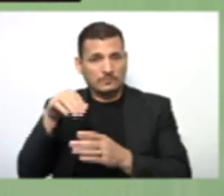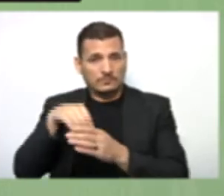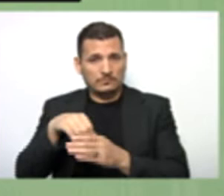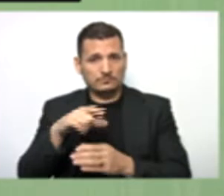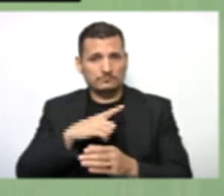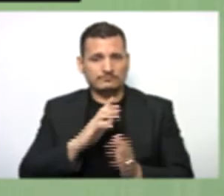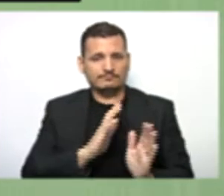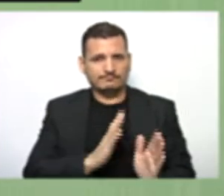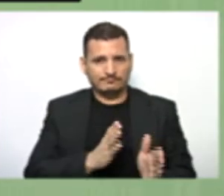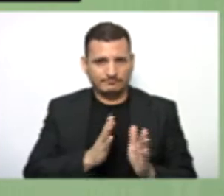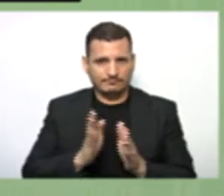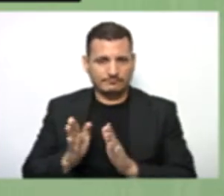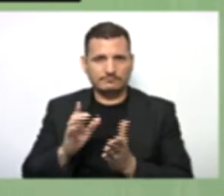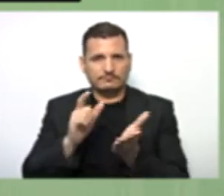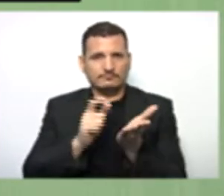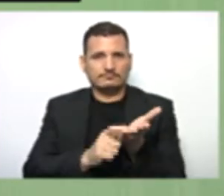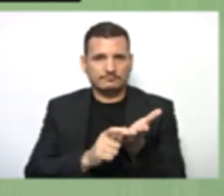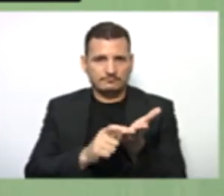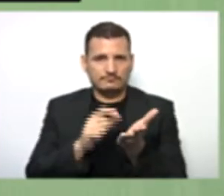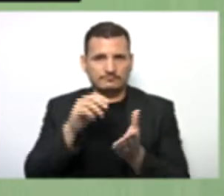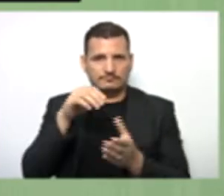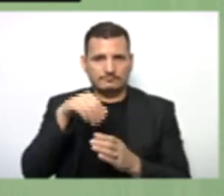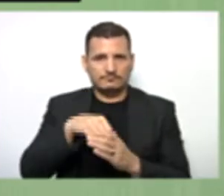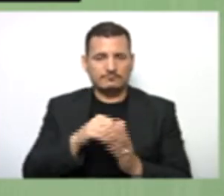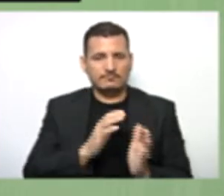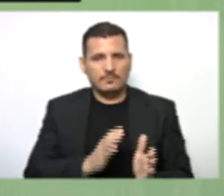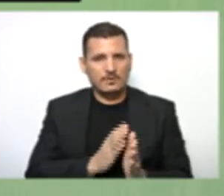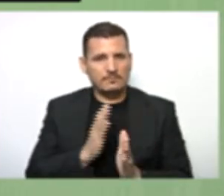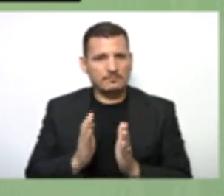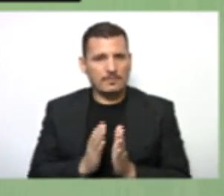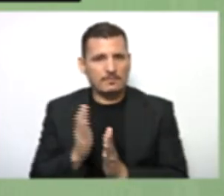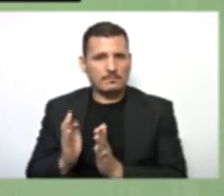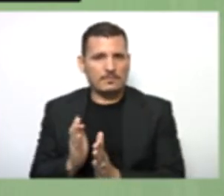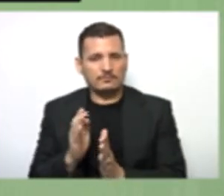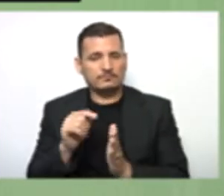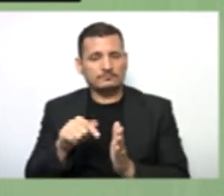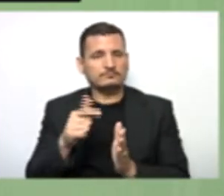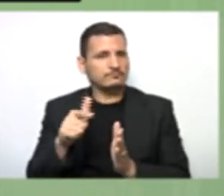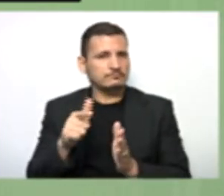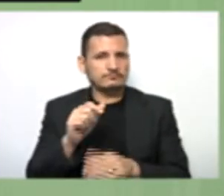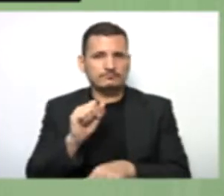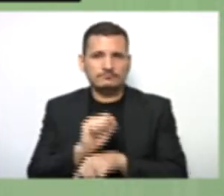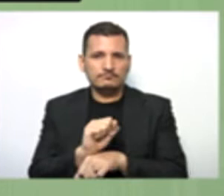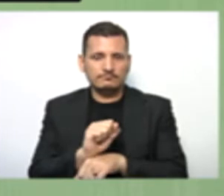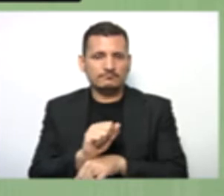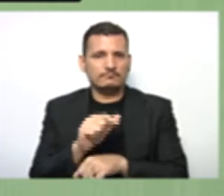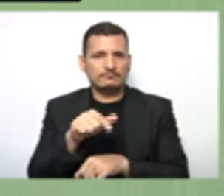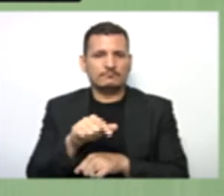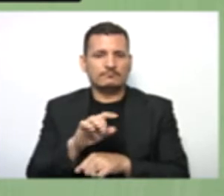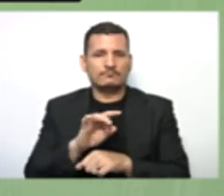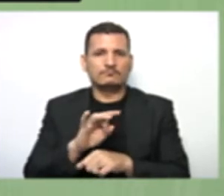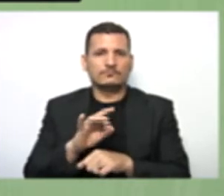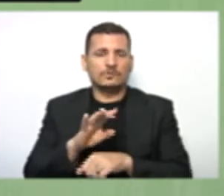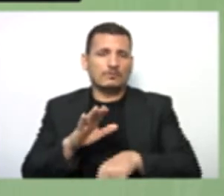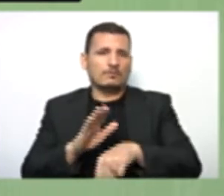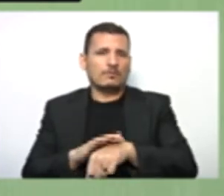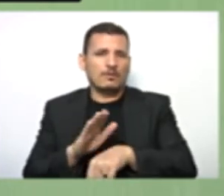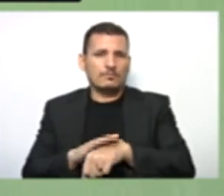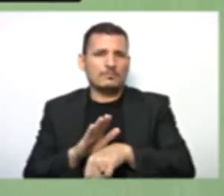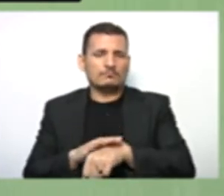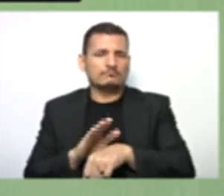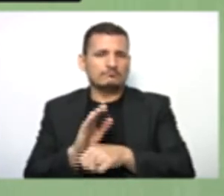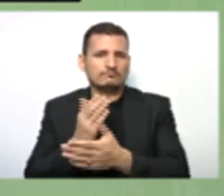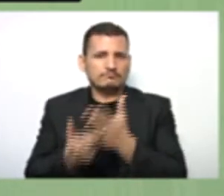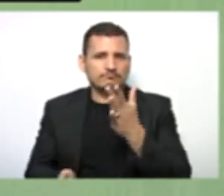nosso processador e ele não foi paralisado. Ele simplesmente esgotou o tempo. Então,